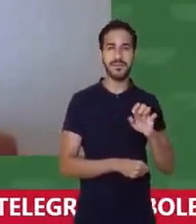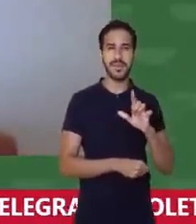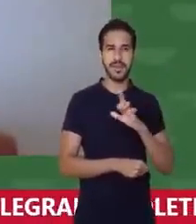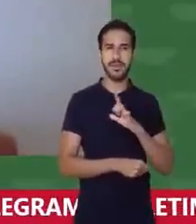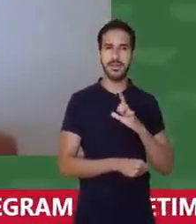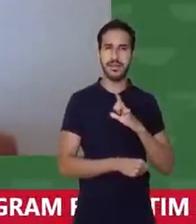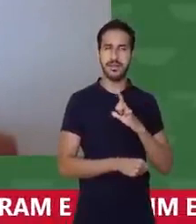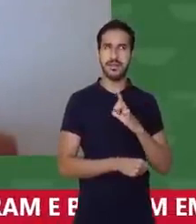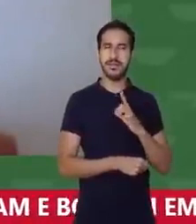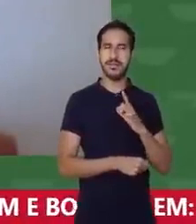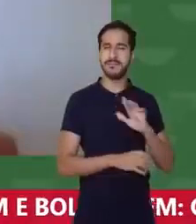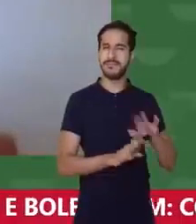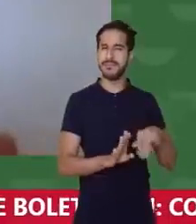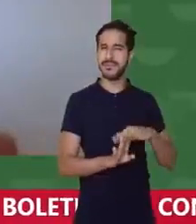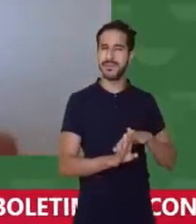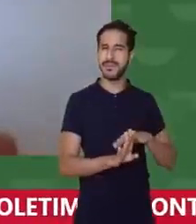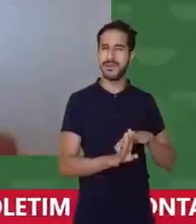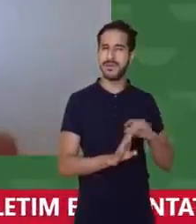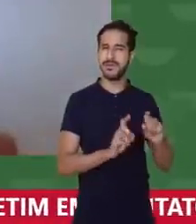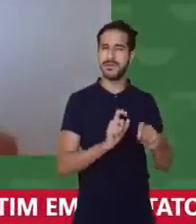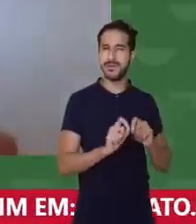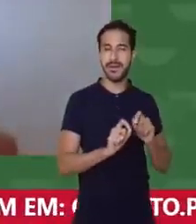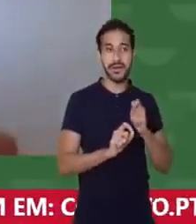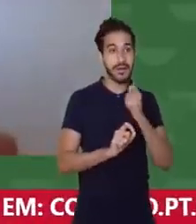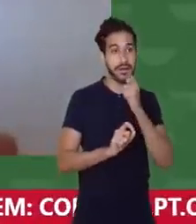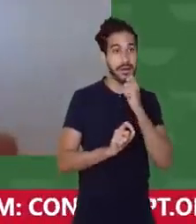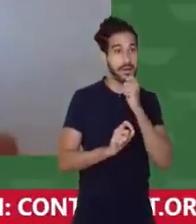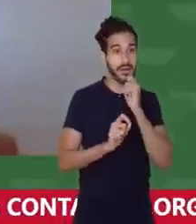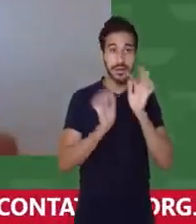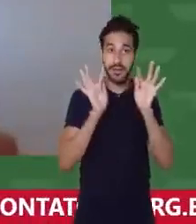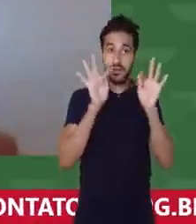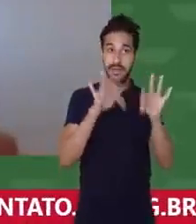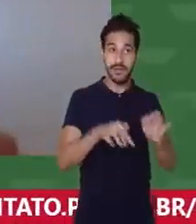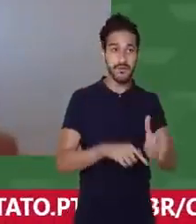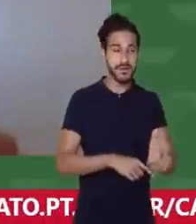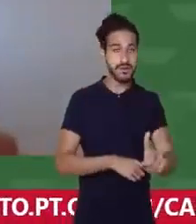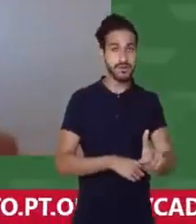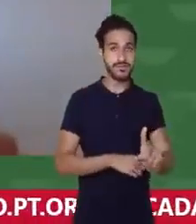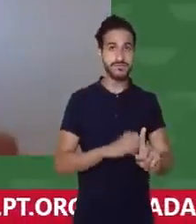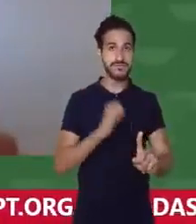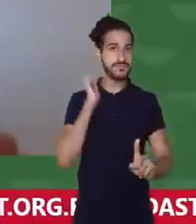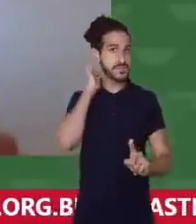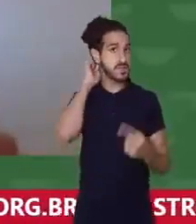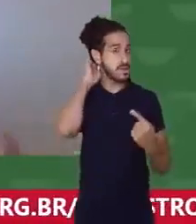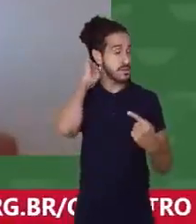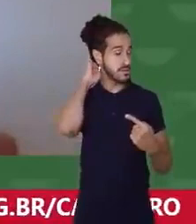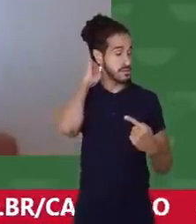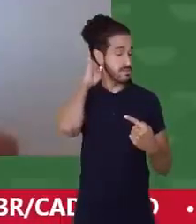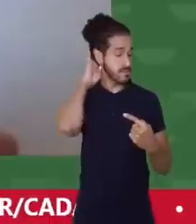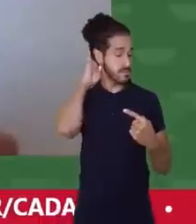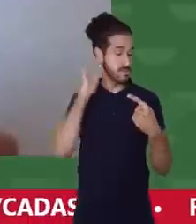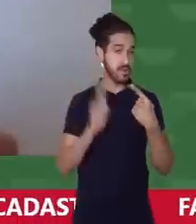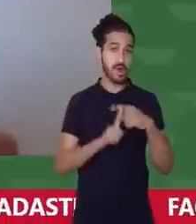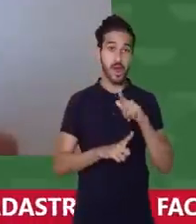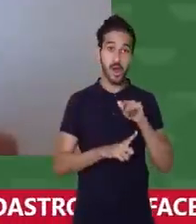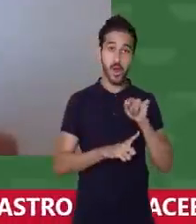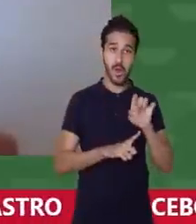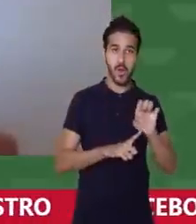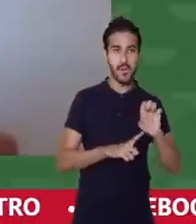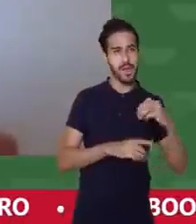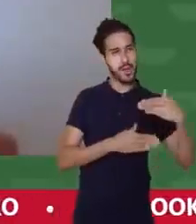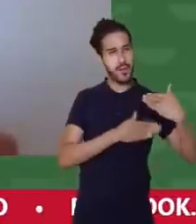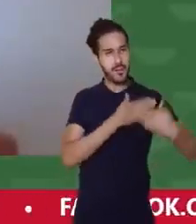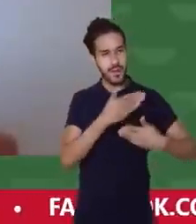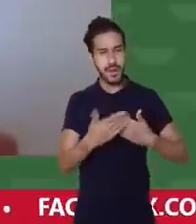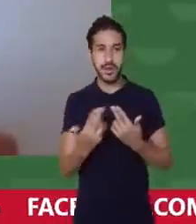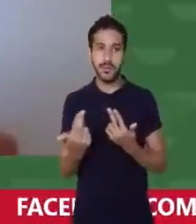tem uma parte que ainda não acabou, né? Porque o golpe é um processo, né?